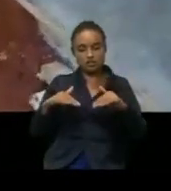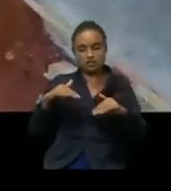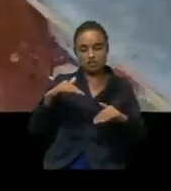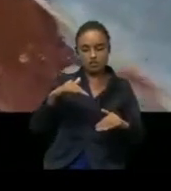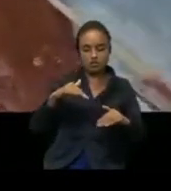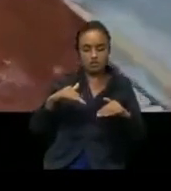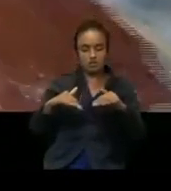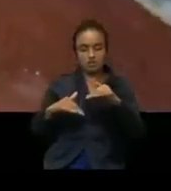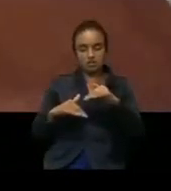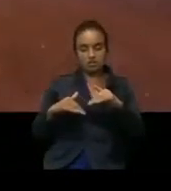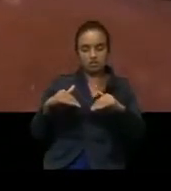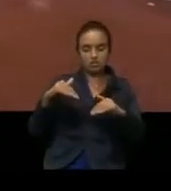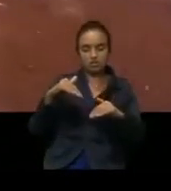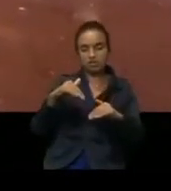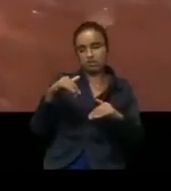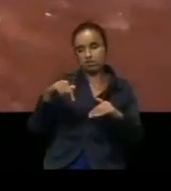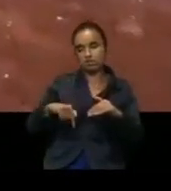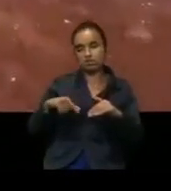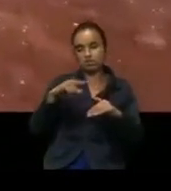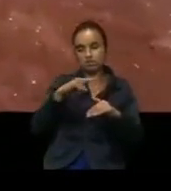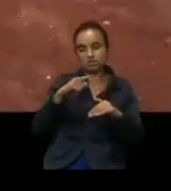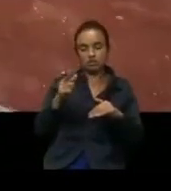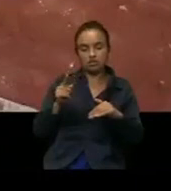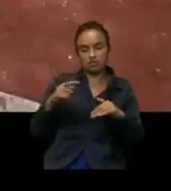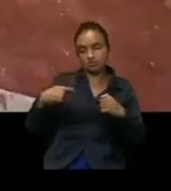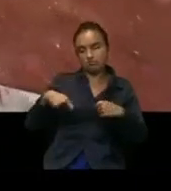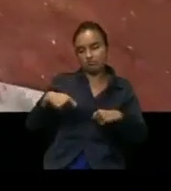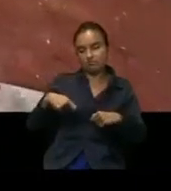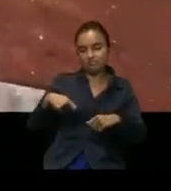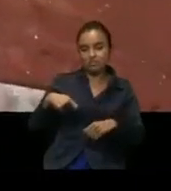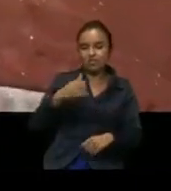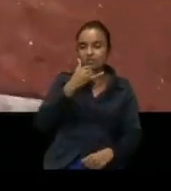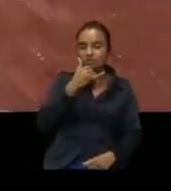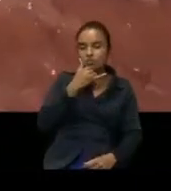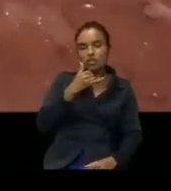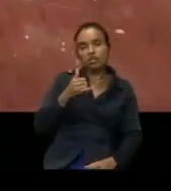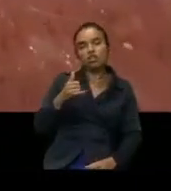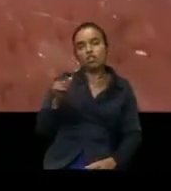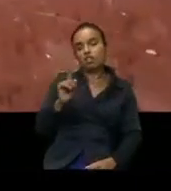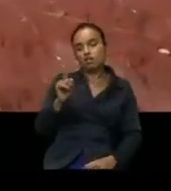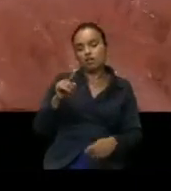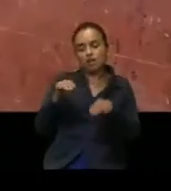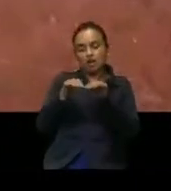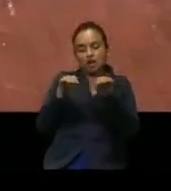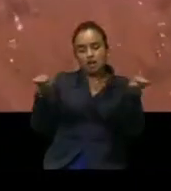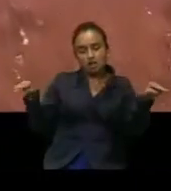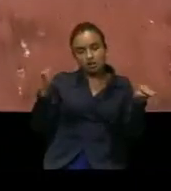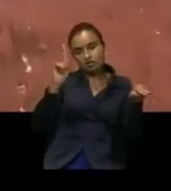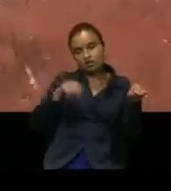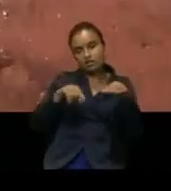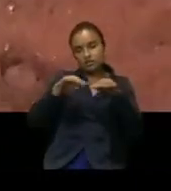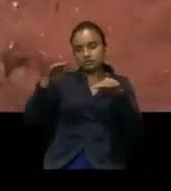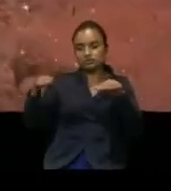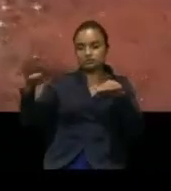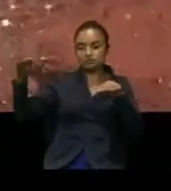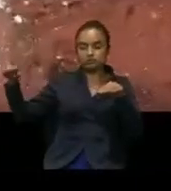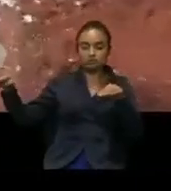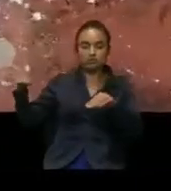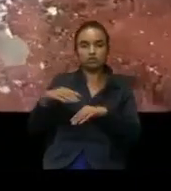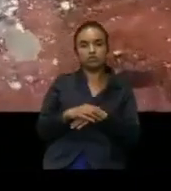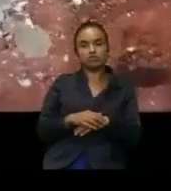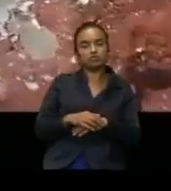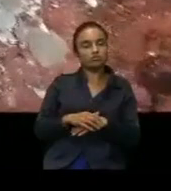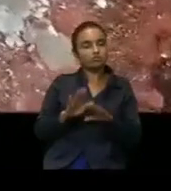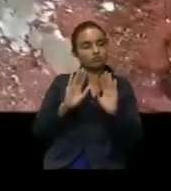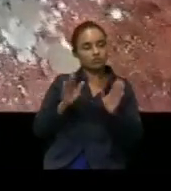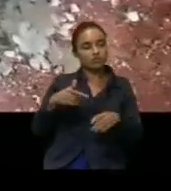terreno. Então, não é um terreno praticamente bem reto, né? Então, o professor achou interessante também filmar o gabarito para você ver. Ele tinha acabado de